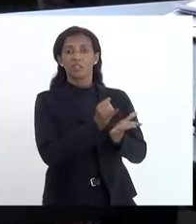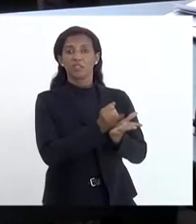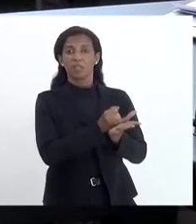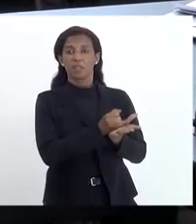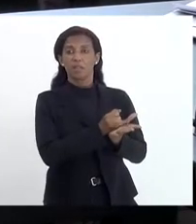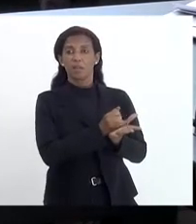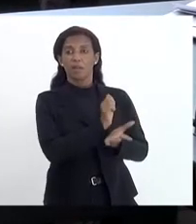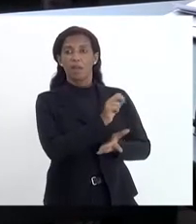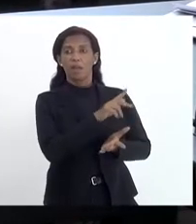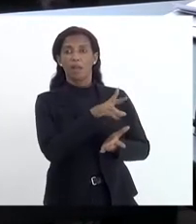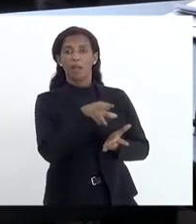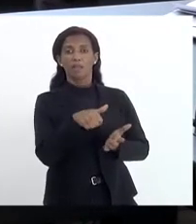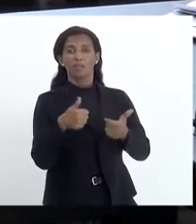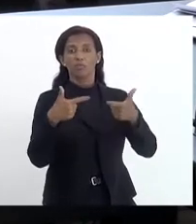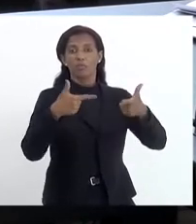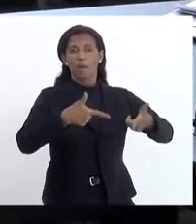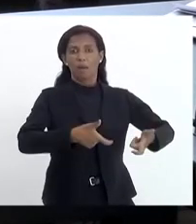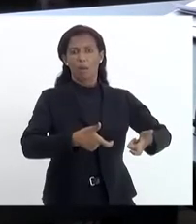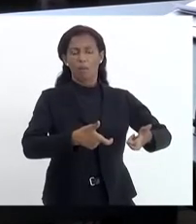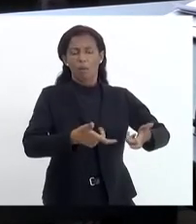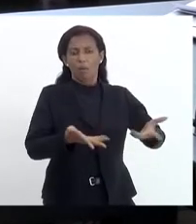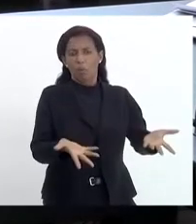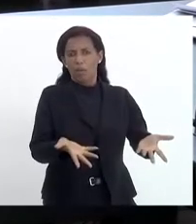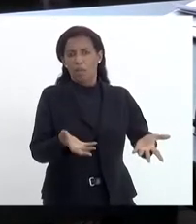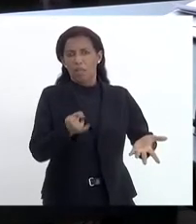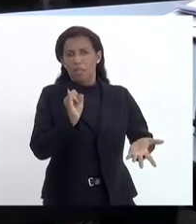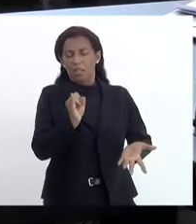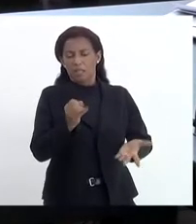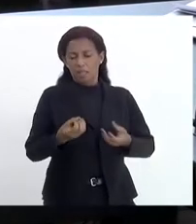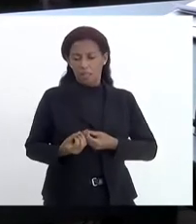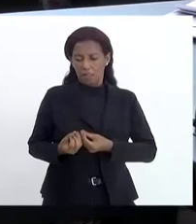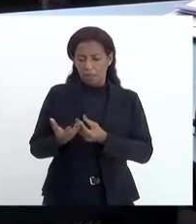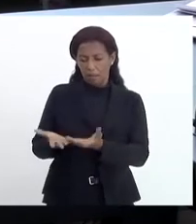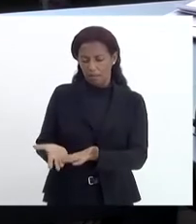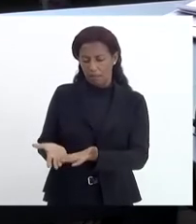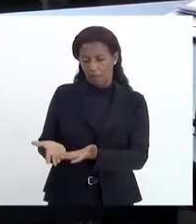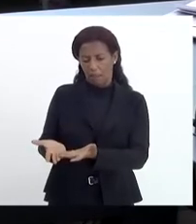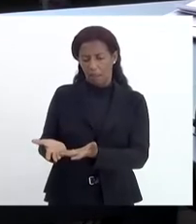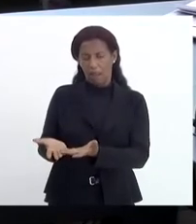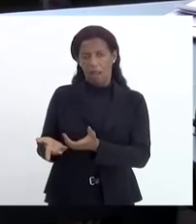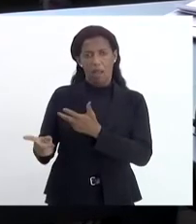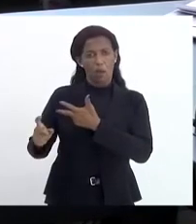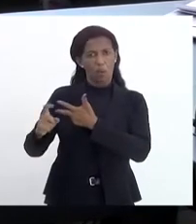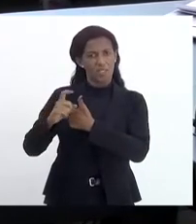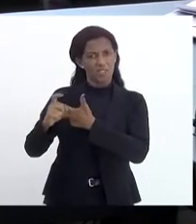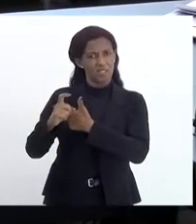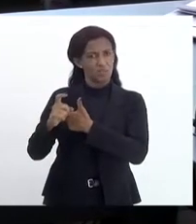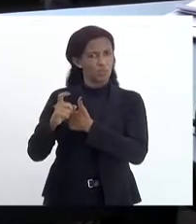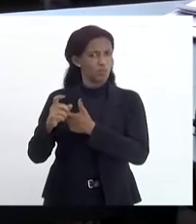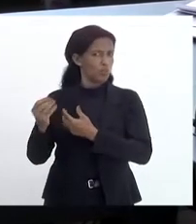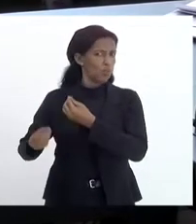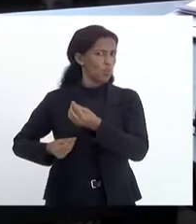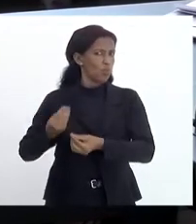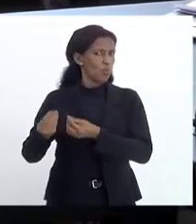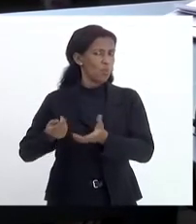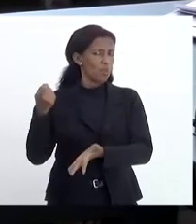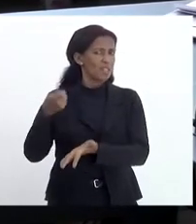a aquisição de uma arma de fogo. Ué, se ele dá atribuição ao executivo, como é que ele está te